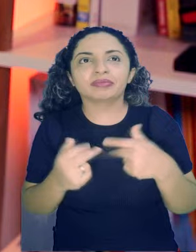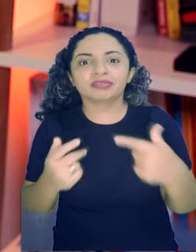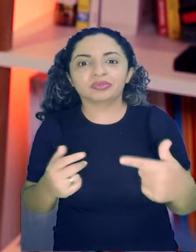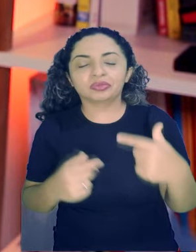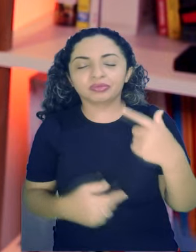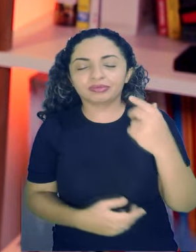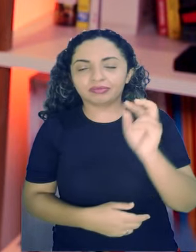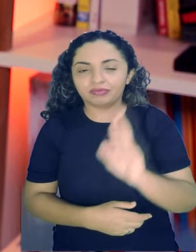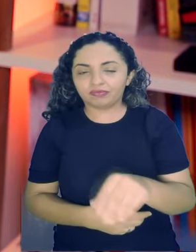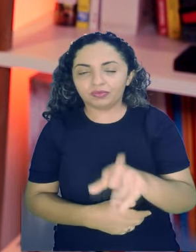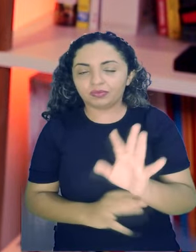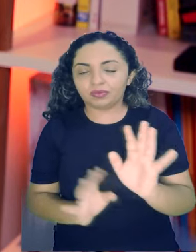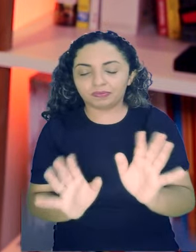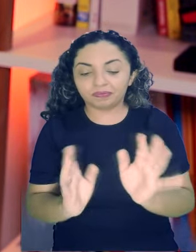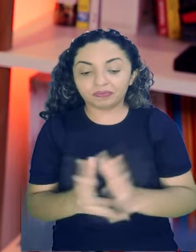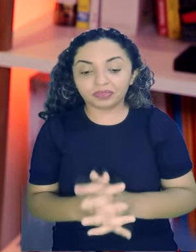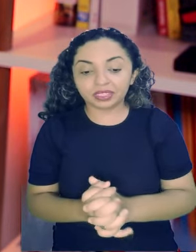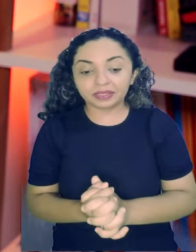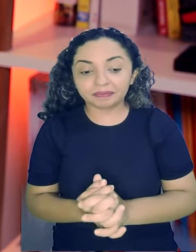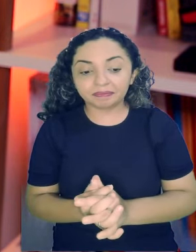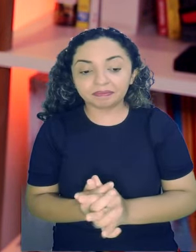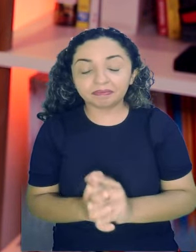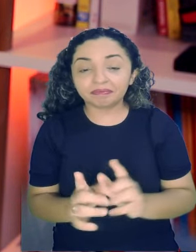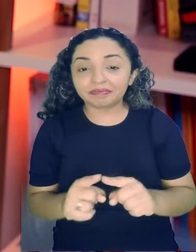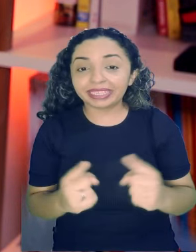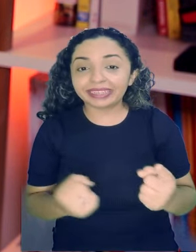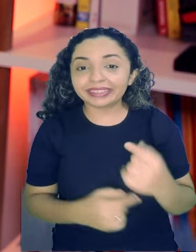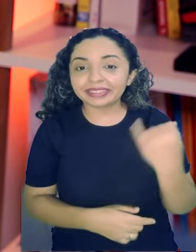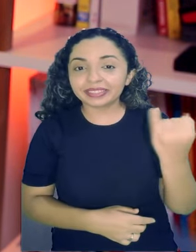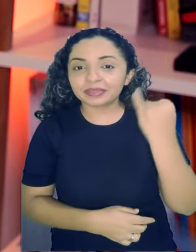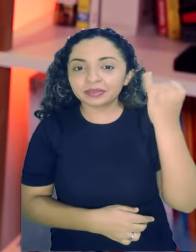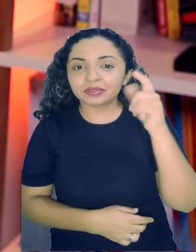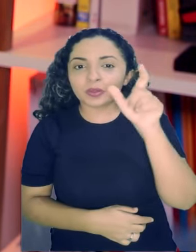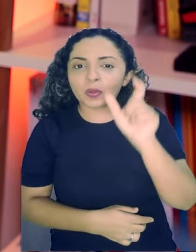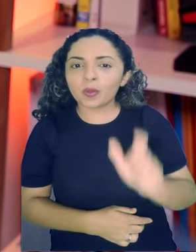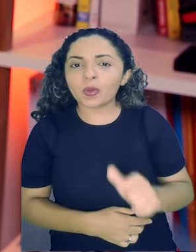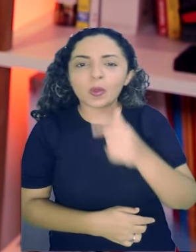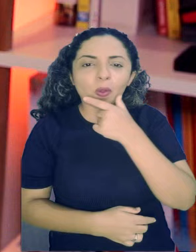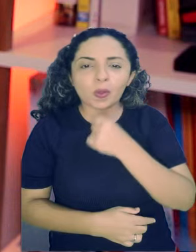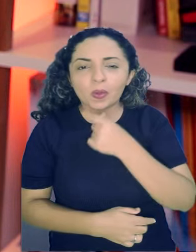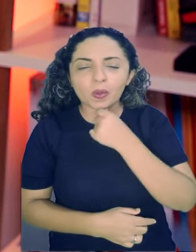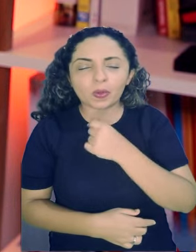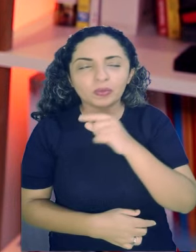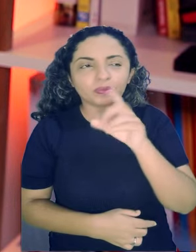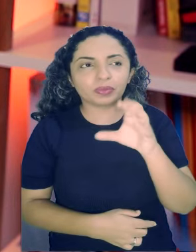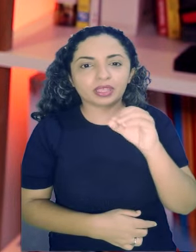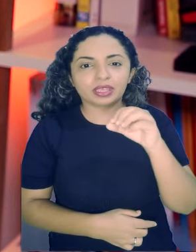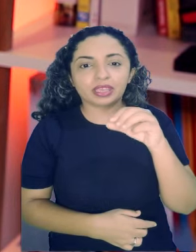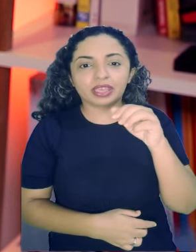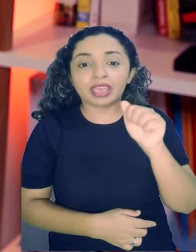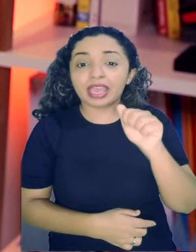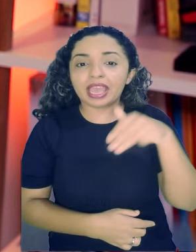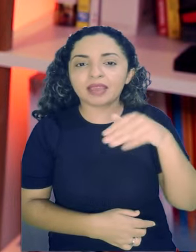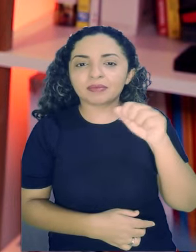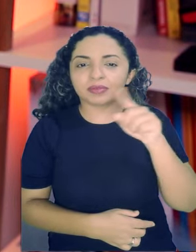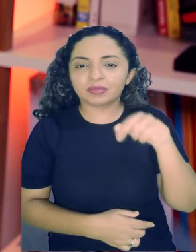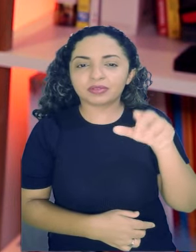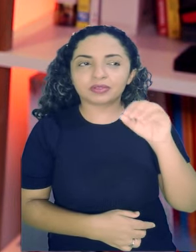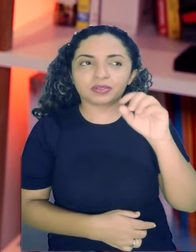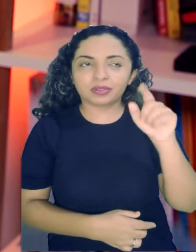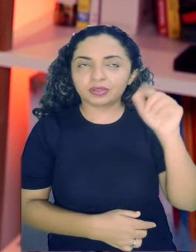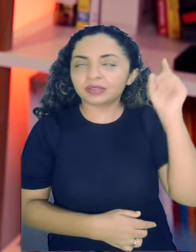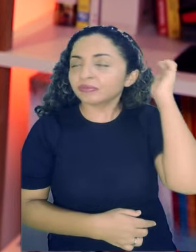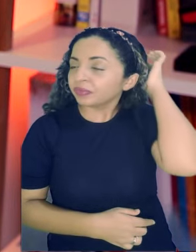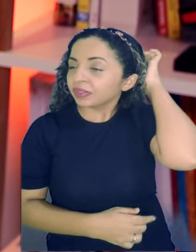minha visão pessimista, mas é importante. Figuras como Amos Oz, que escreveram